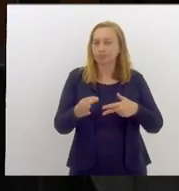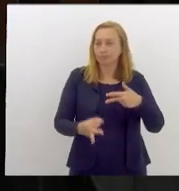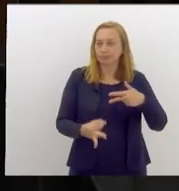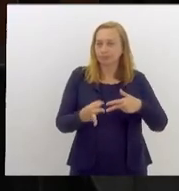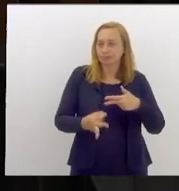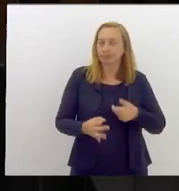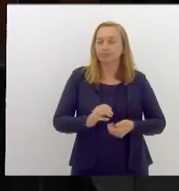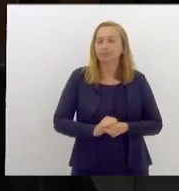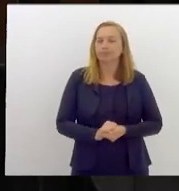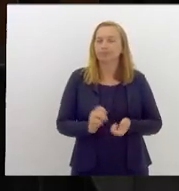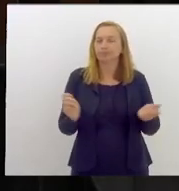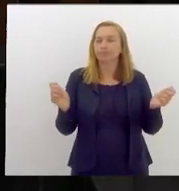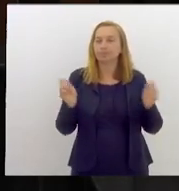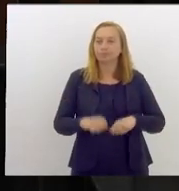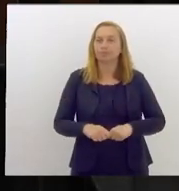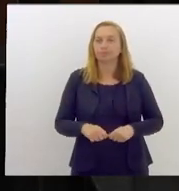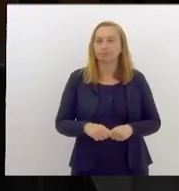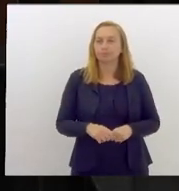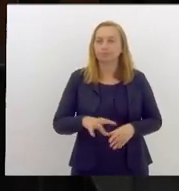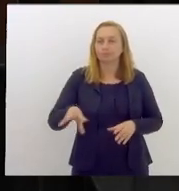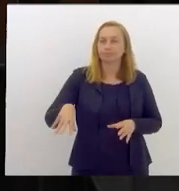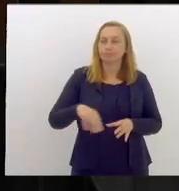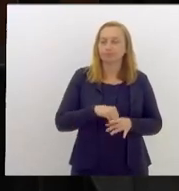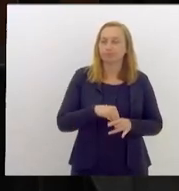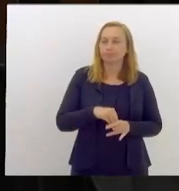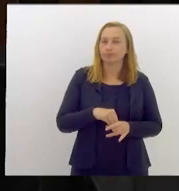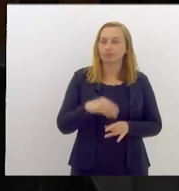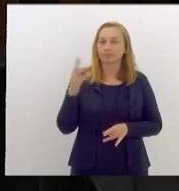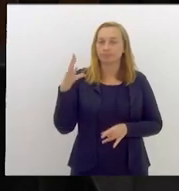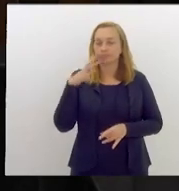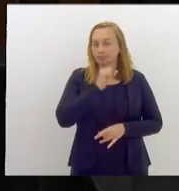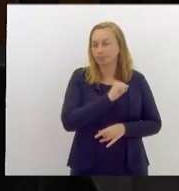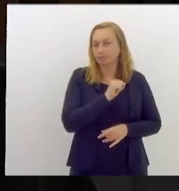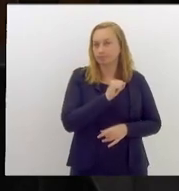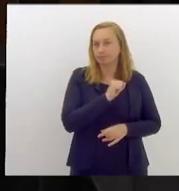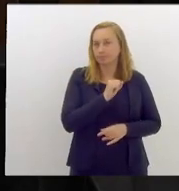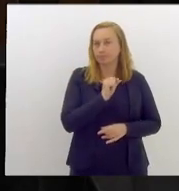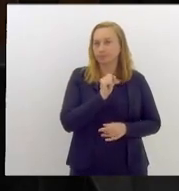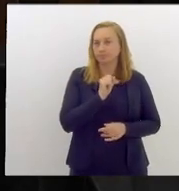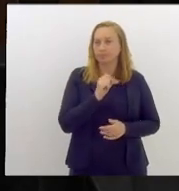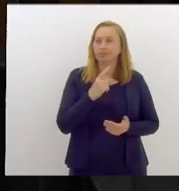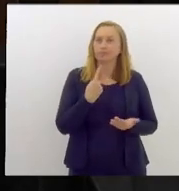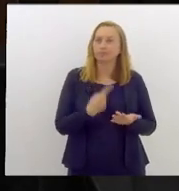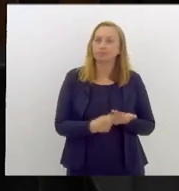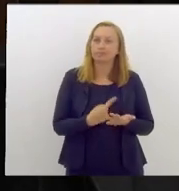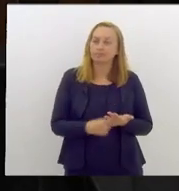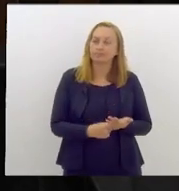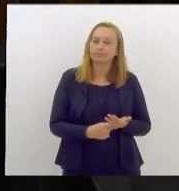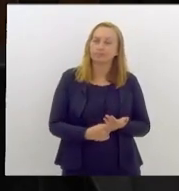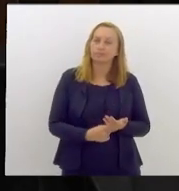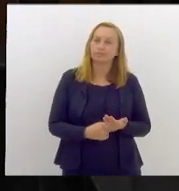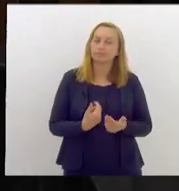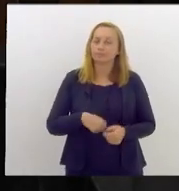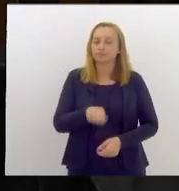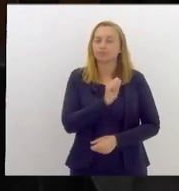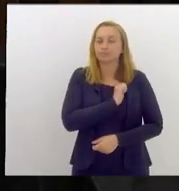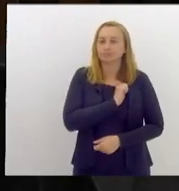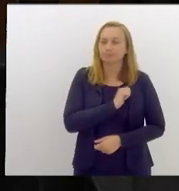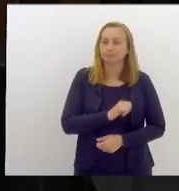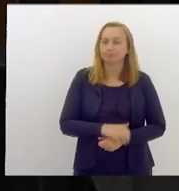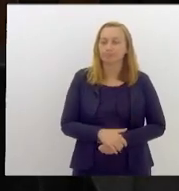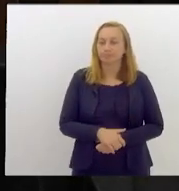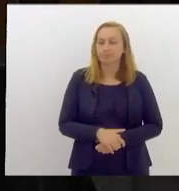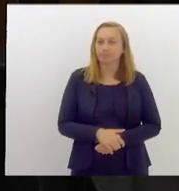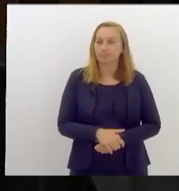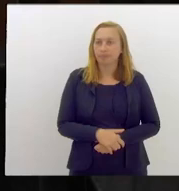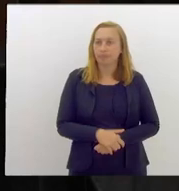sobre a possibilidade de implementá-lo de forma imediata pactuando isso no âmbito do regime de recuperação fiscal